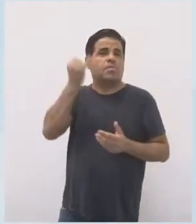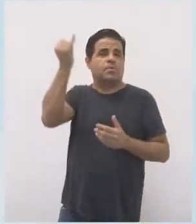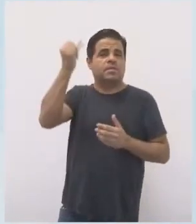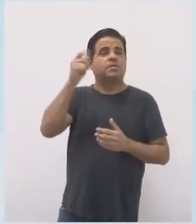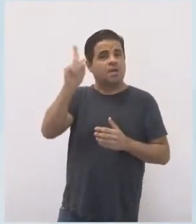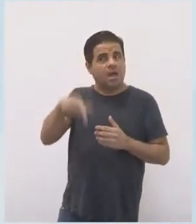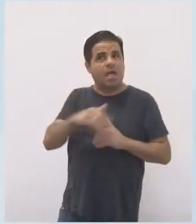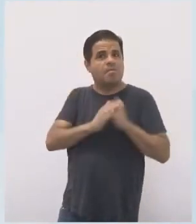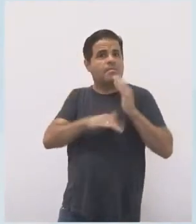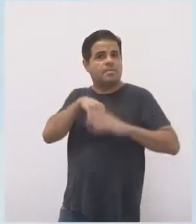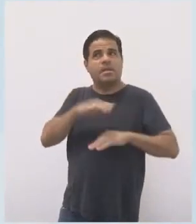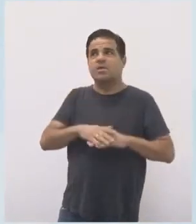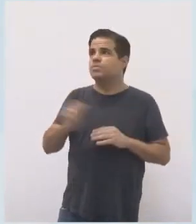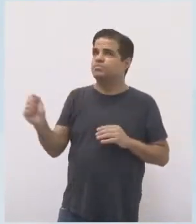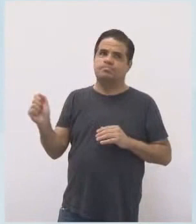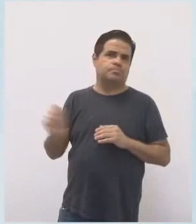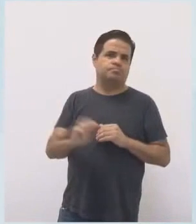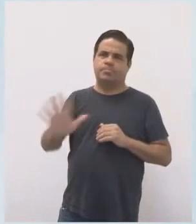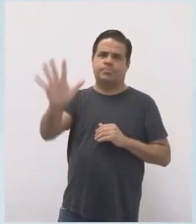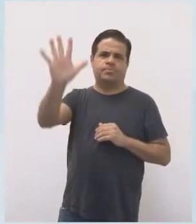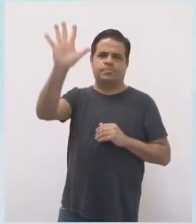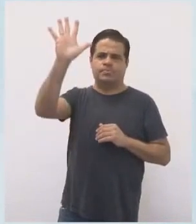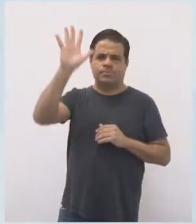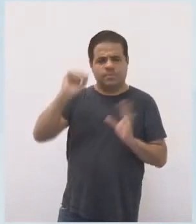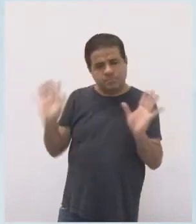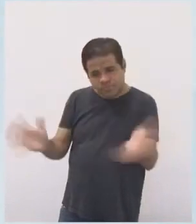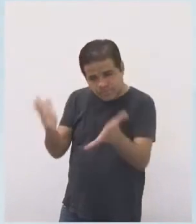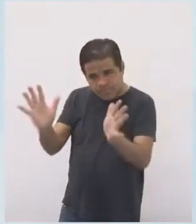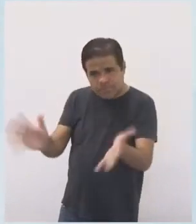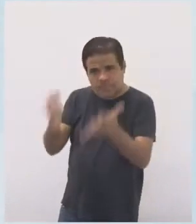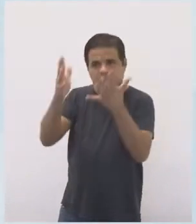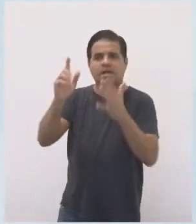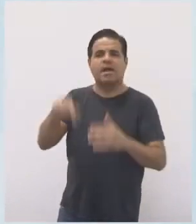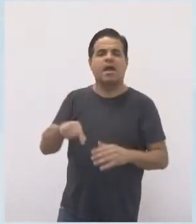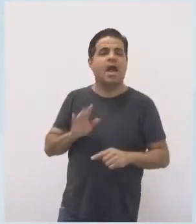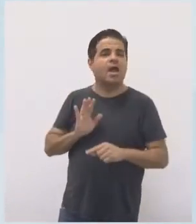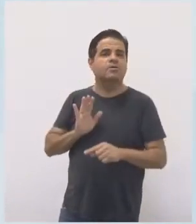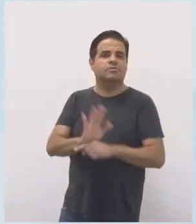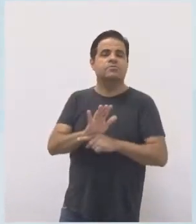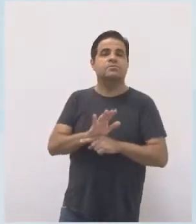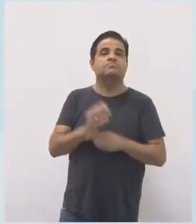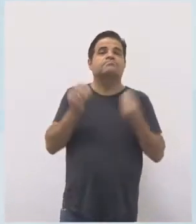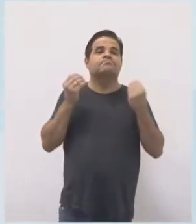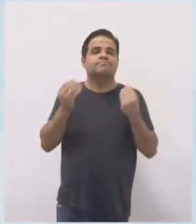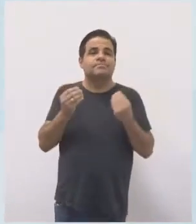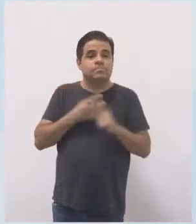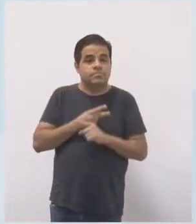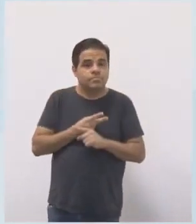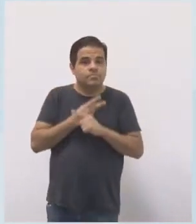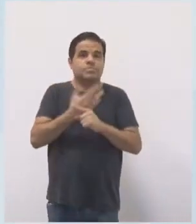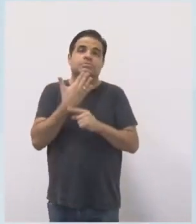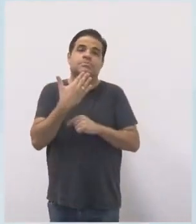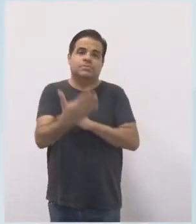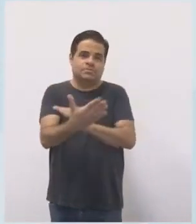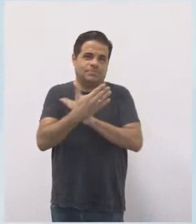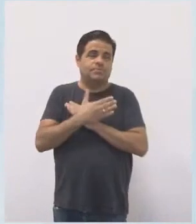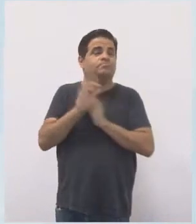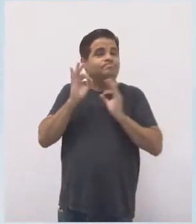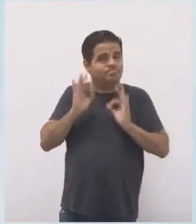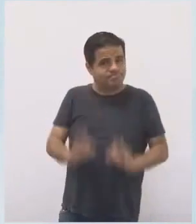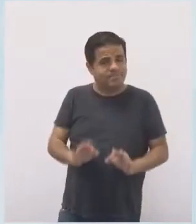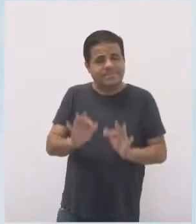uma habilidade preciosa, né? Então, o estímulo é para que se busque pedir uma ajuda mesmo